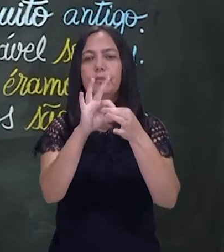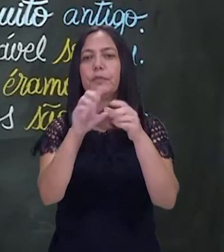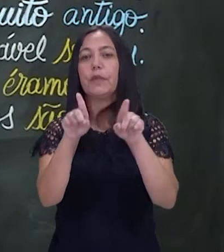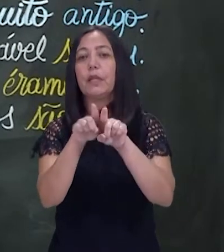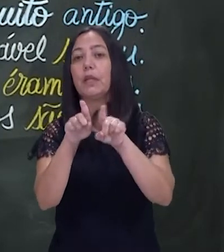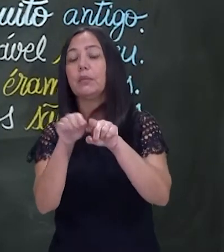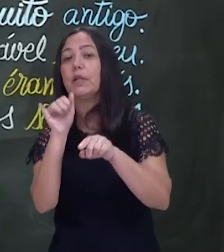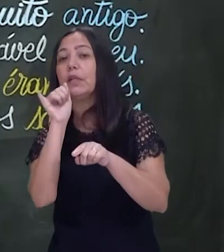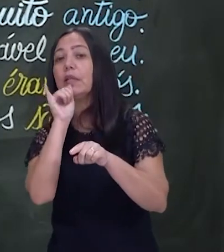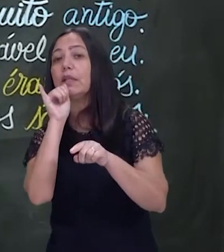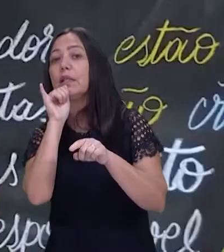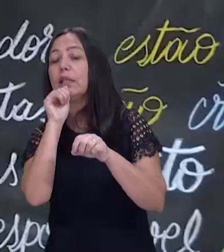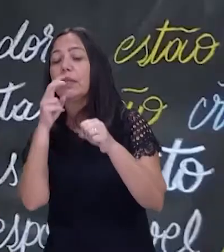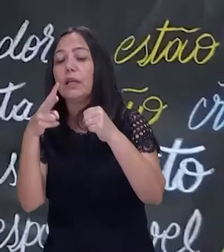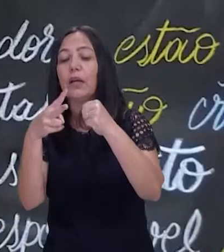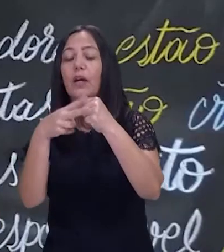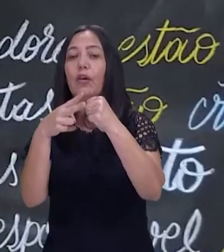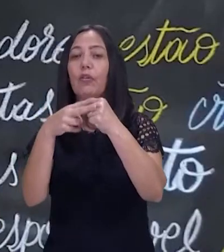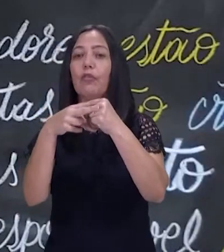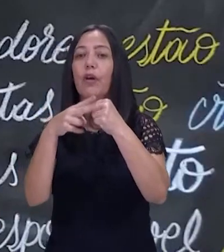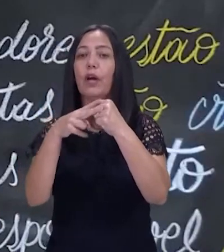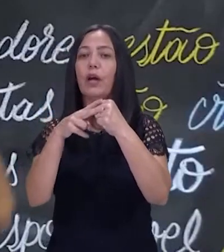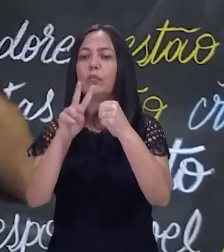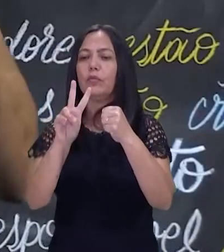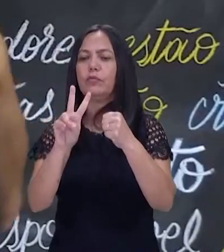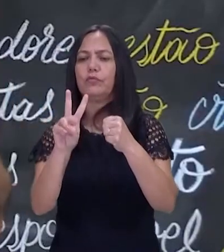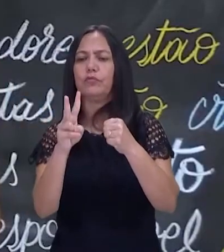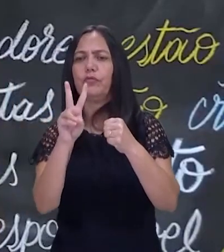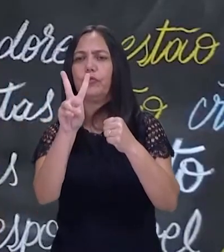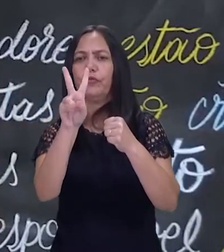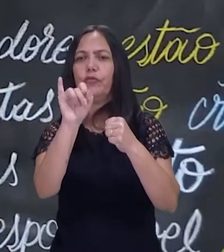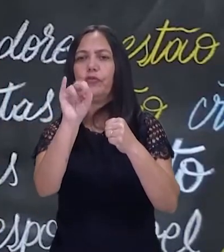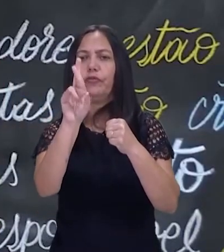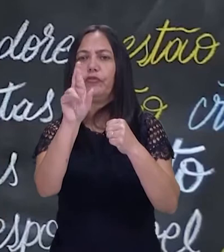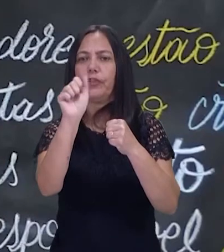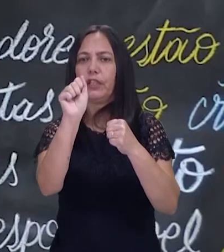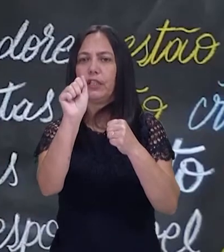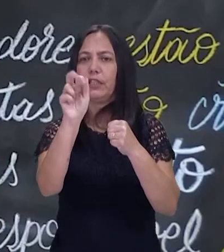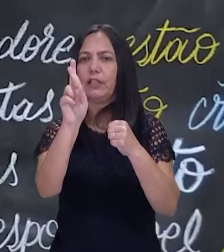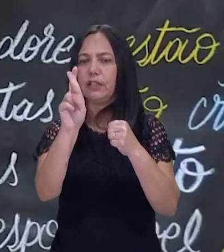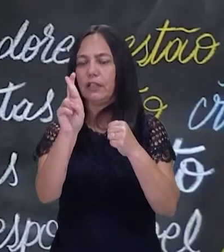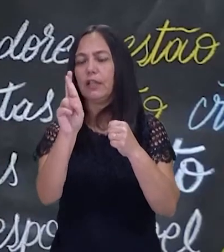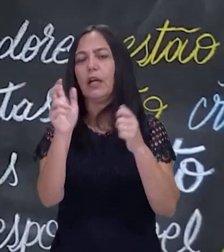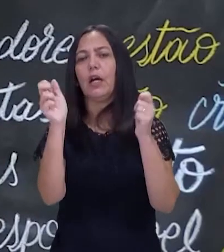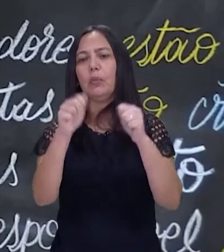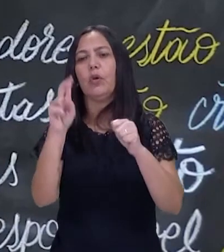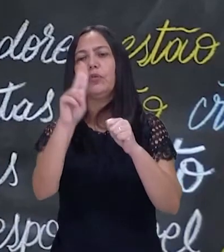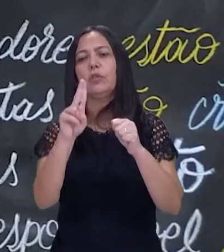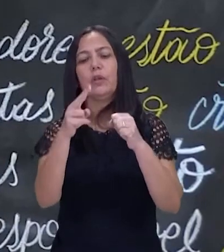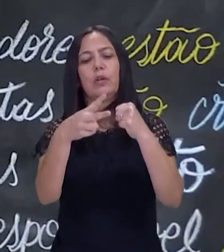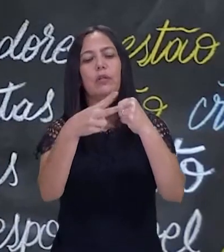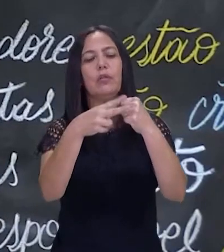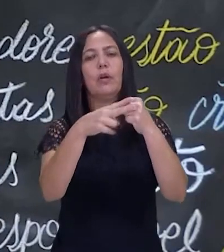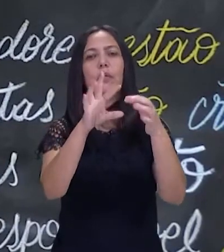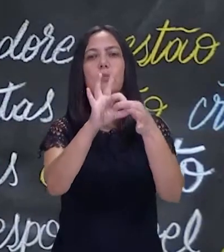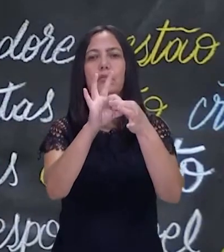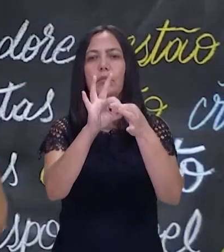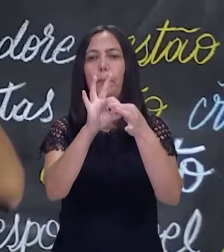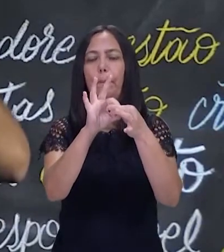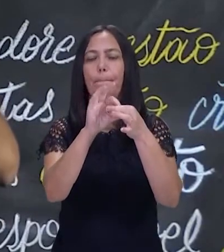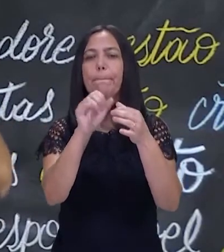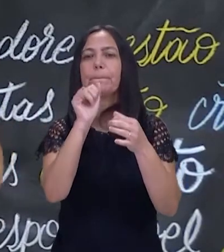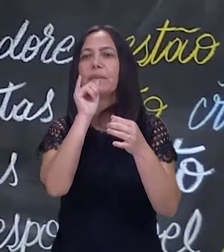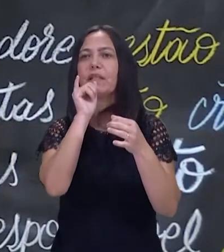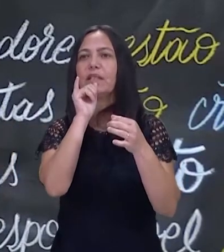Um outro exemplo é com o verbo virar, que geralmente também indica uma ação, mas ele que pode ser utilizado também como verbo de ligação, quando se diz